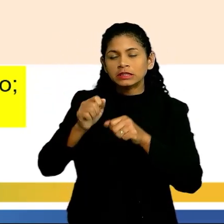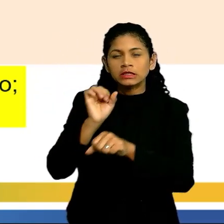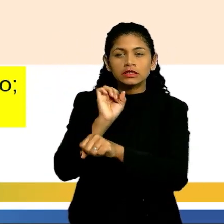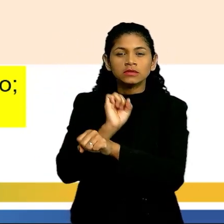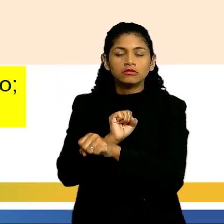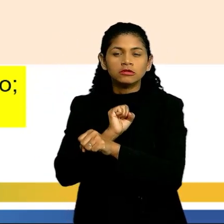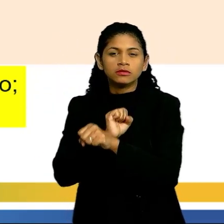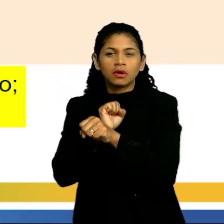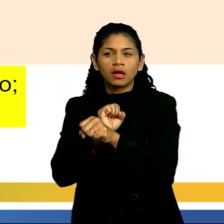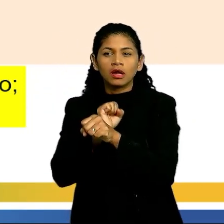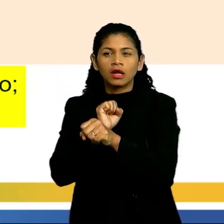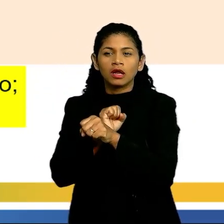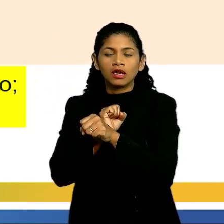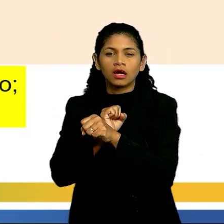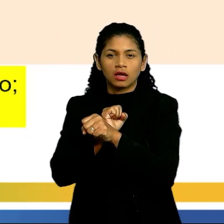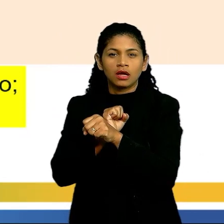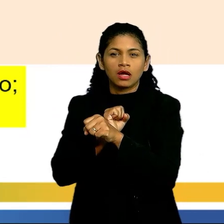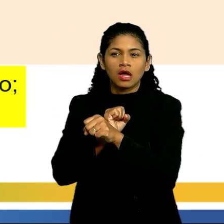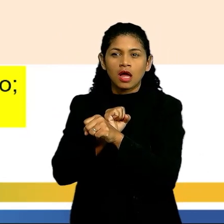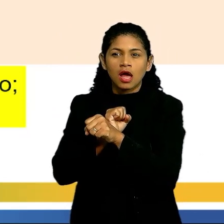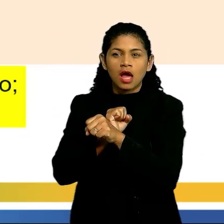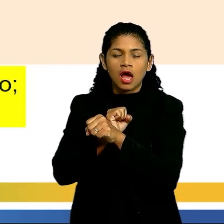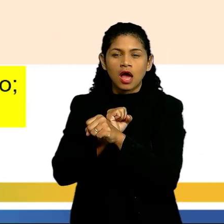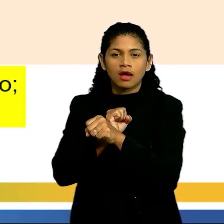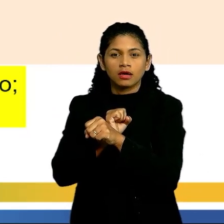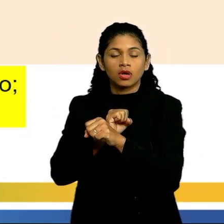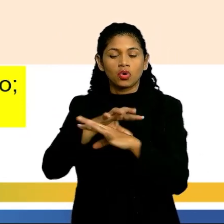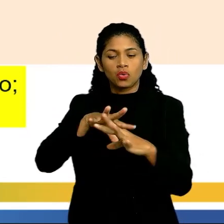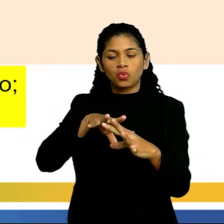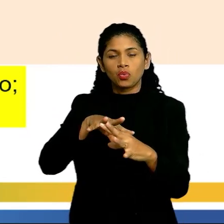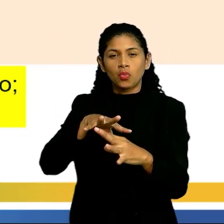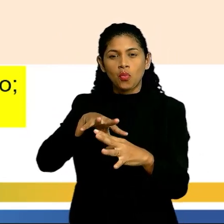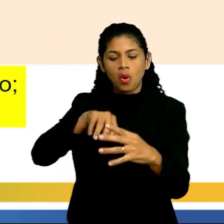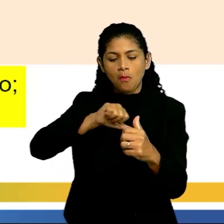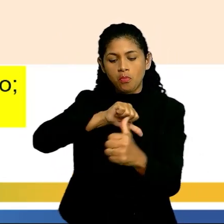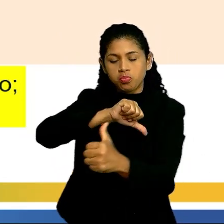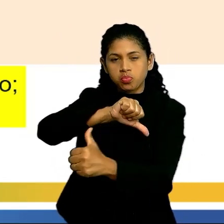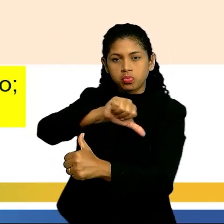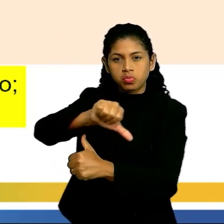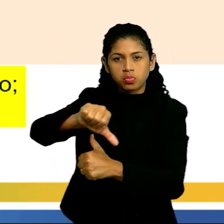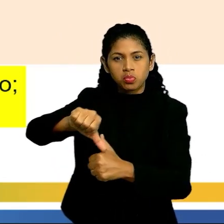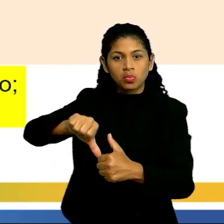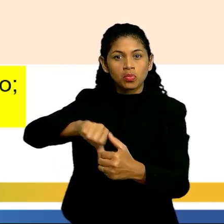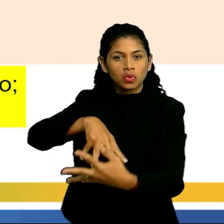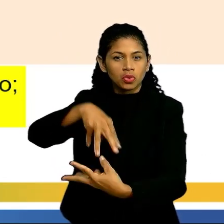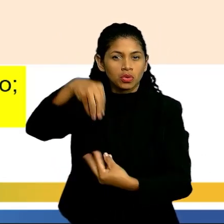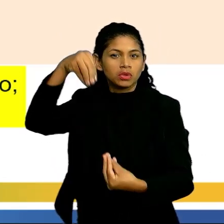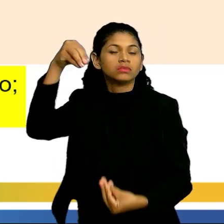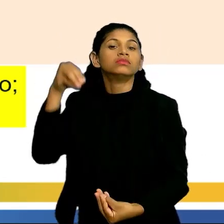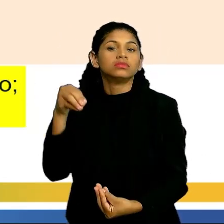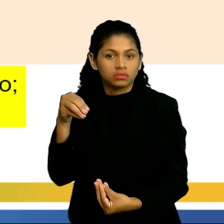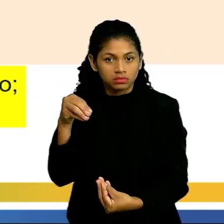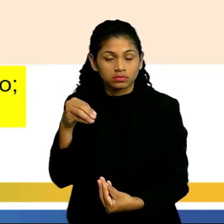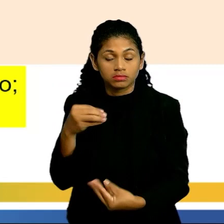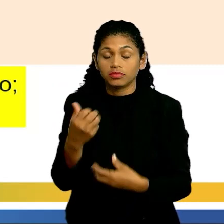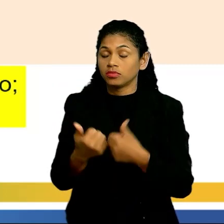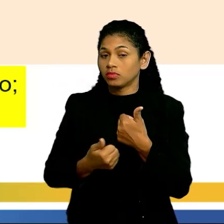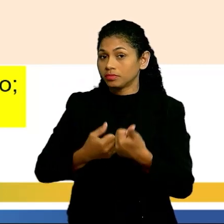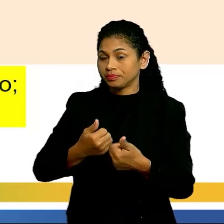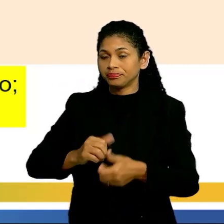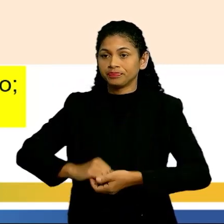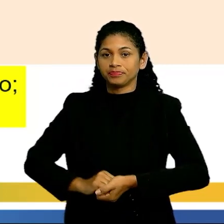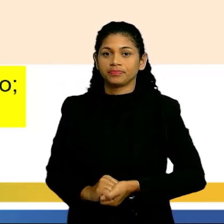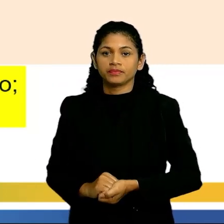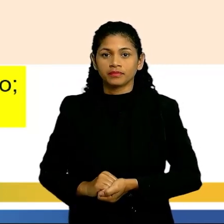milagres, então isso negligencia a nossa autoridade, a nossa capacidade de viver a vida como